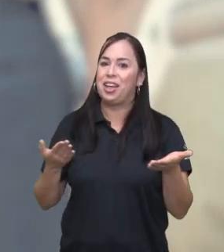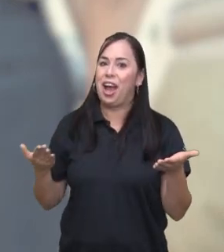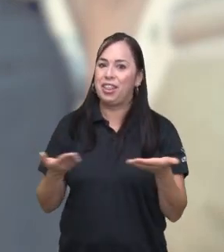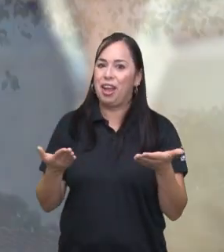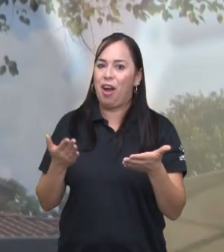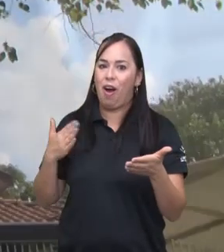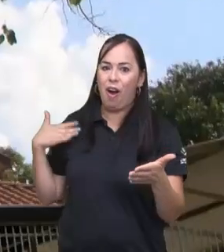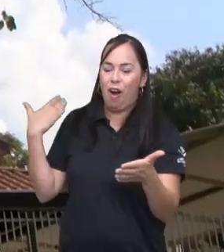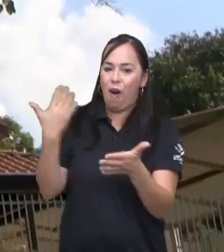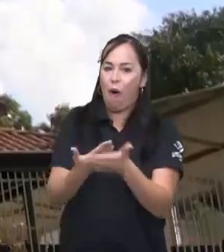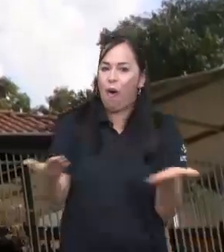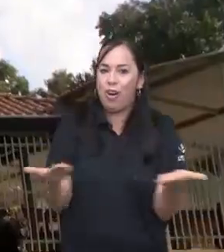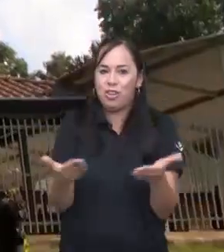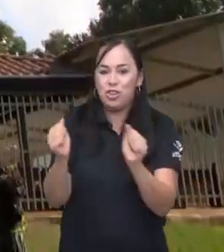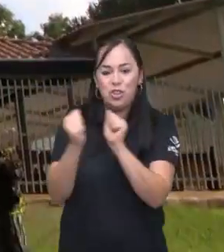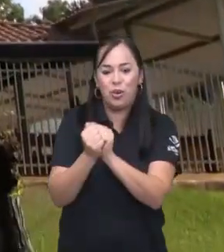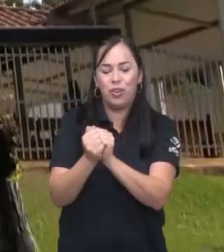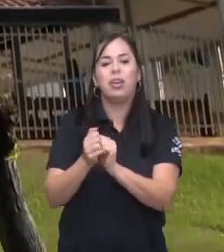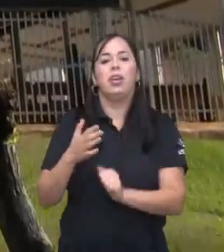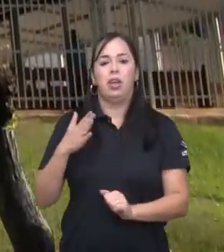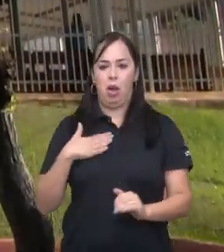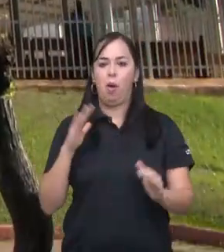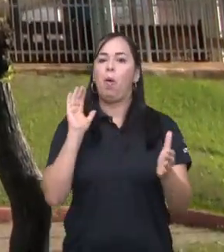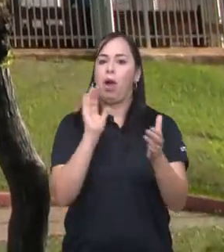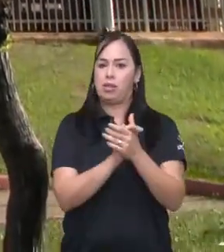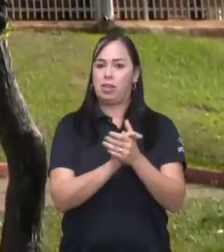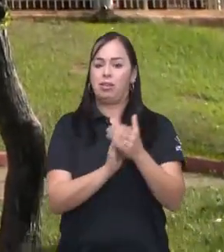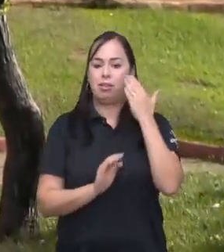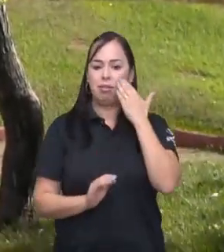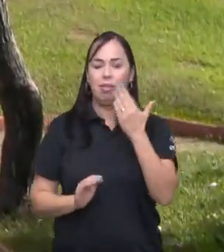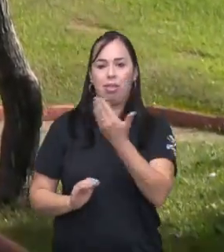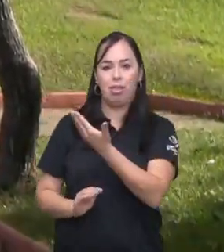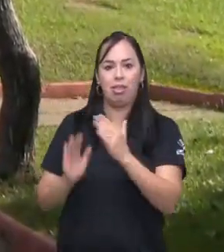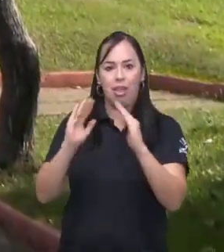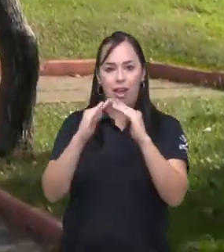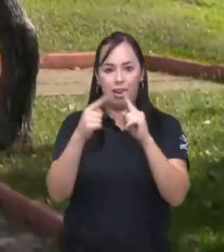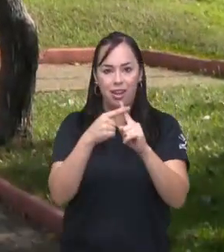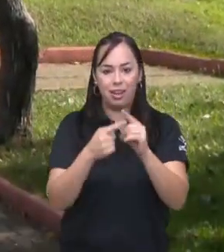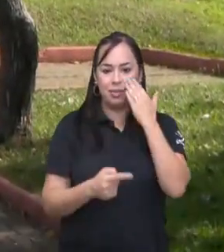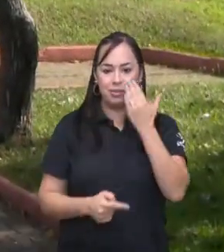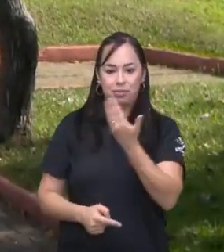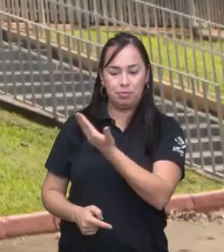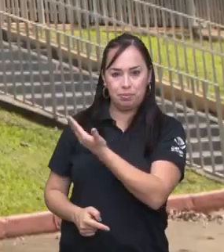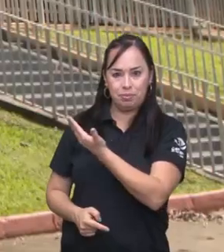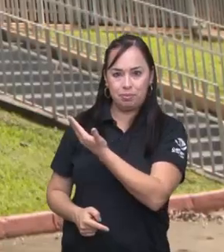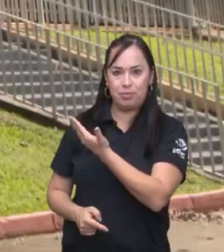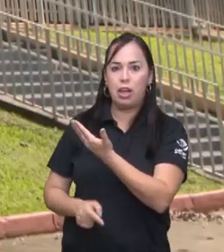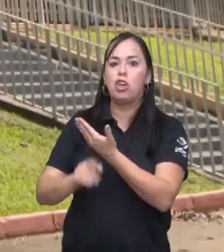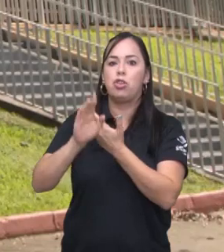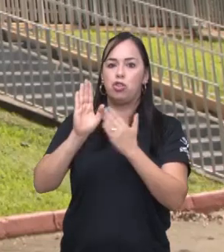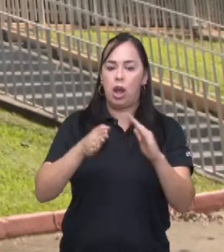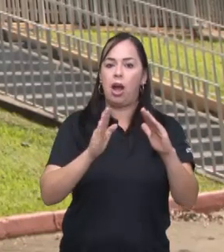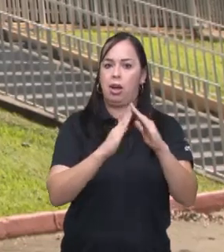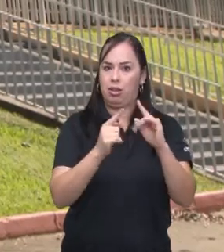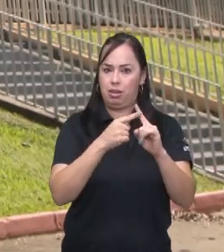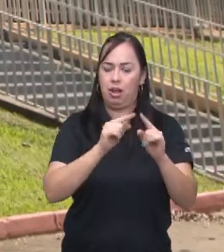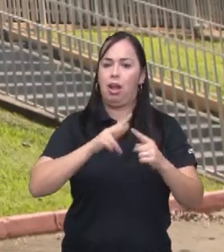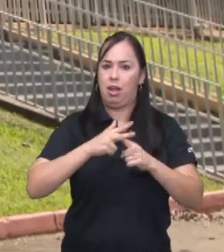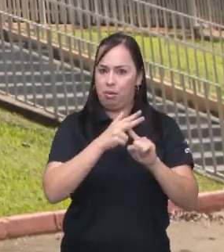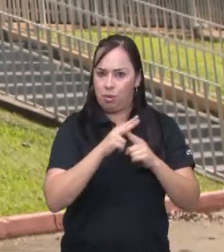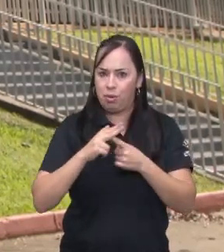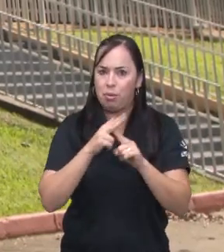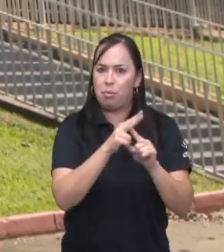casei na igreja da Praça 1º de Maio, foi aqui que eu casei, hoje em dia ela até passou por uma reforma, um matrimônio também,